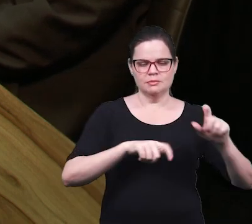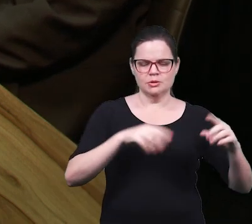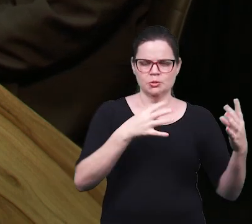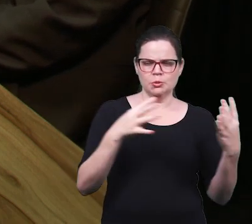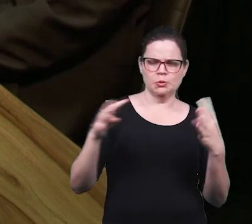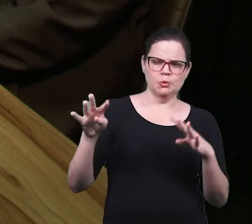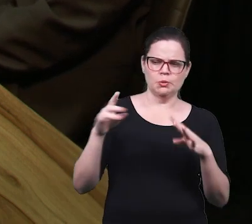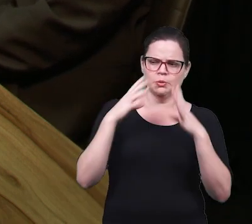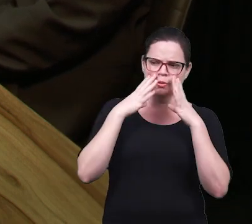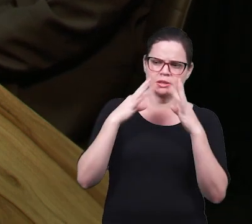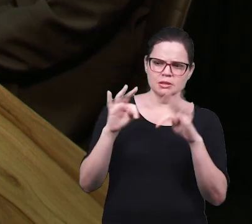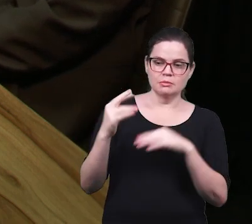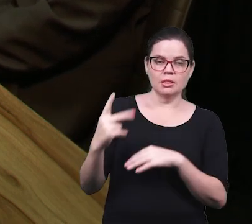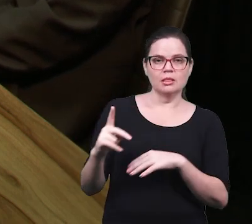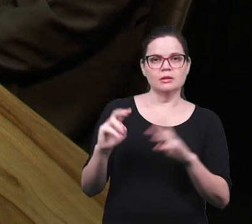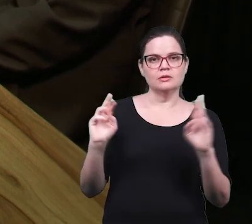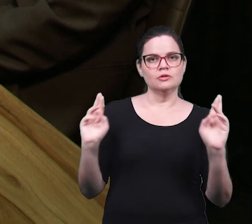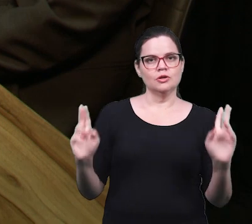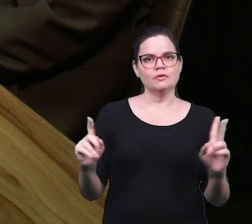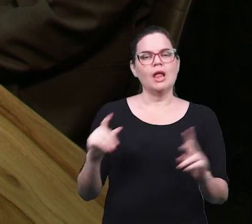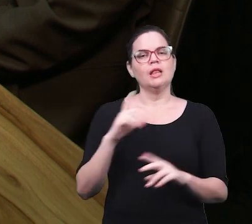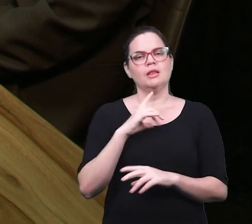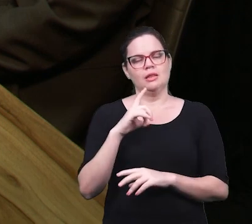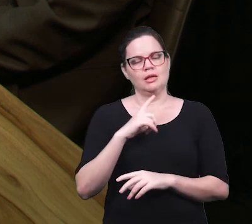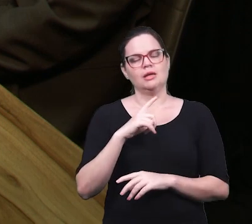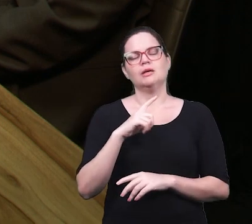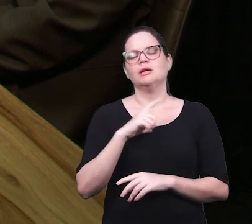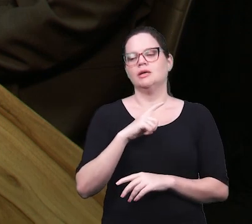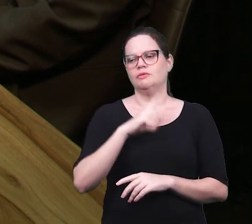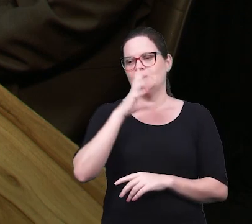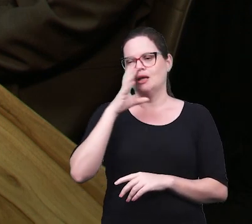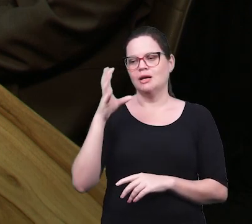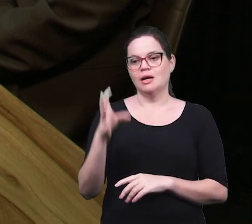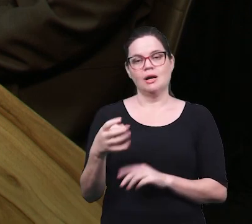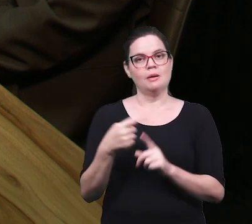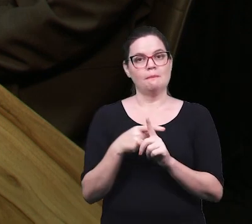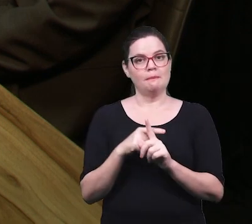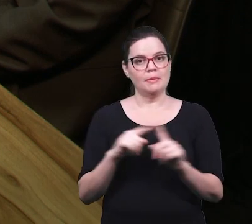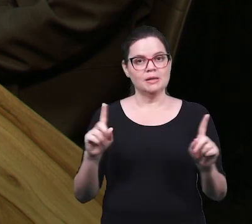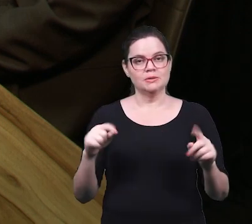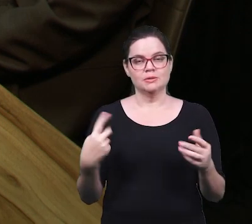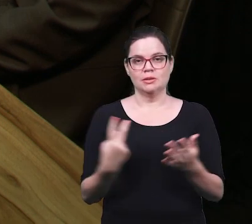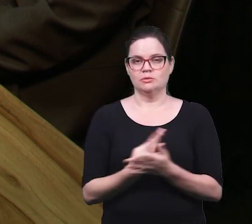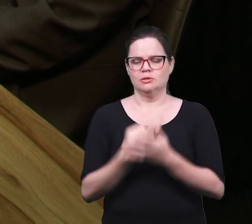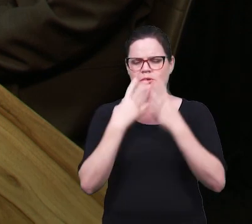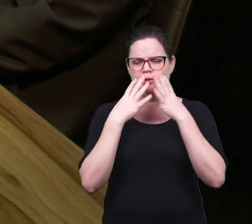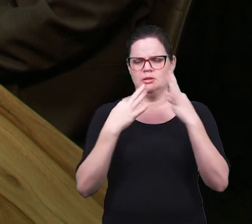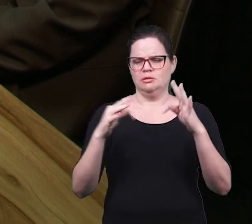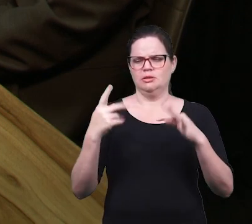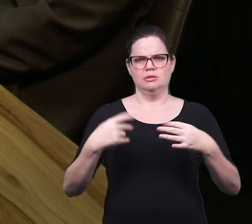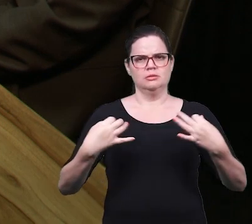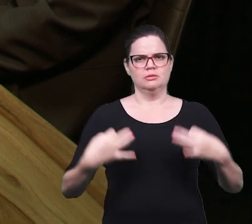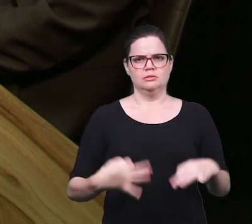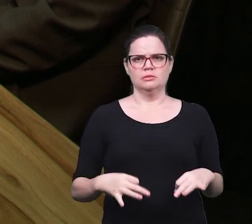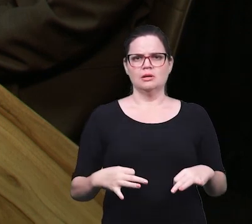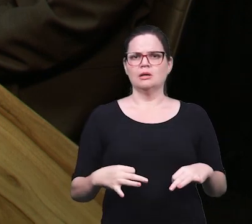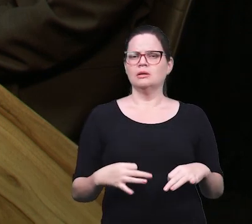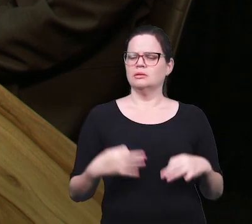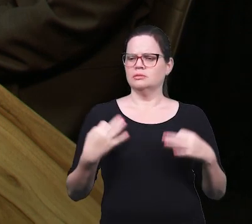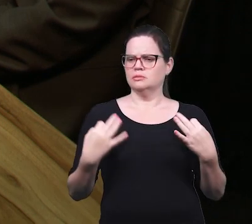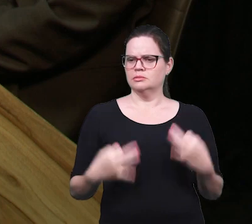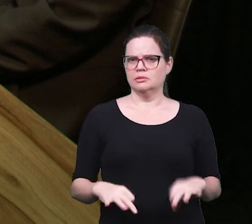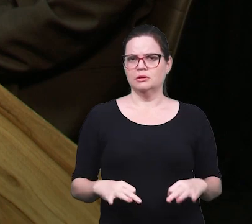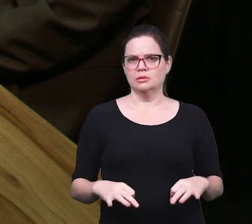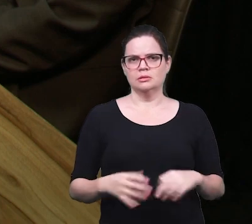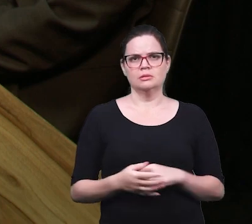acusado injustamente, embora injustiçado, mas o testemunho, a postura dele, mais uma vez, né? Tinha tudo para não se